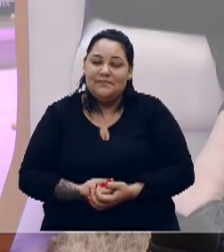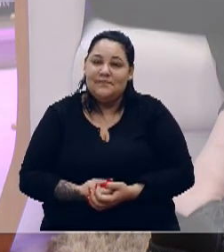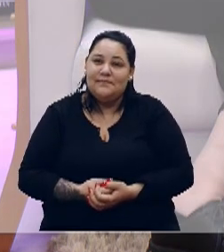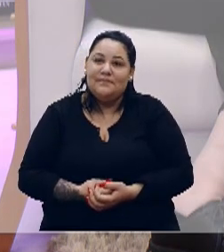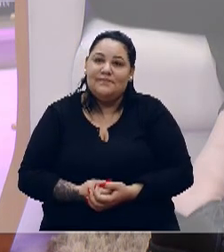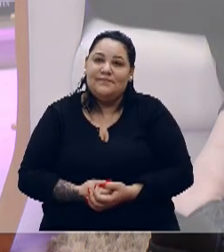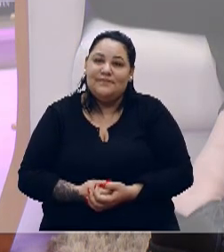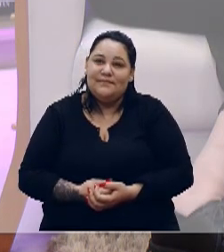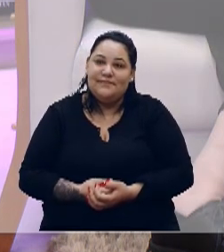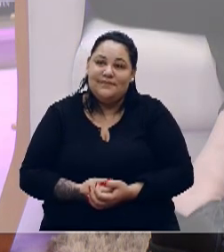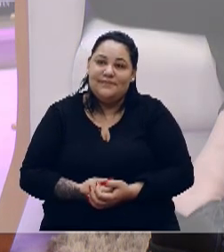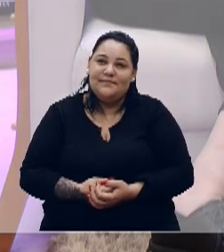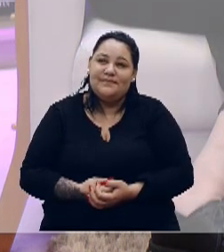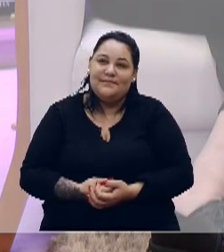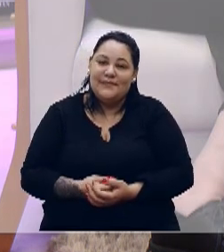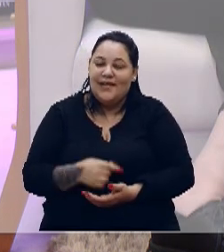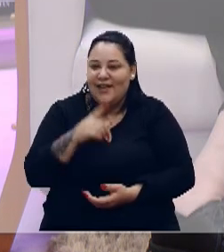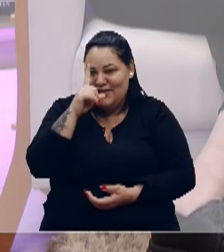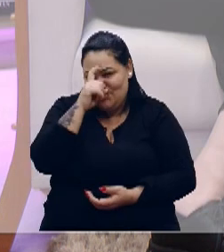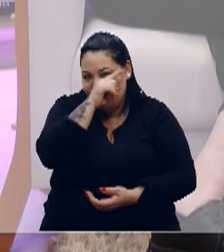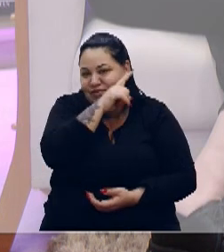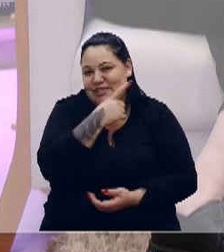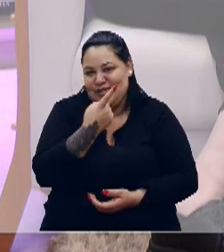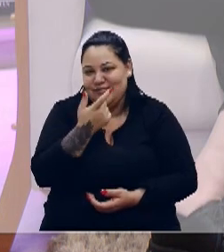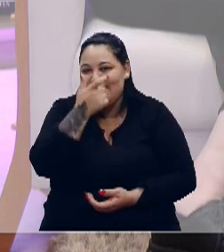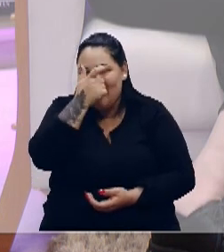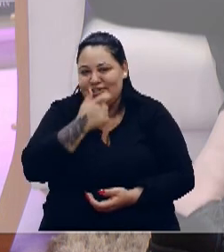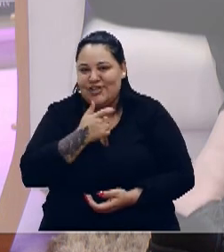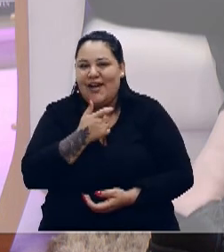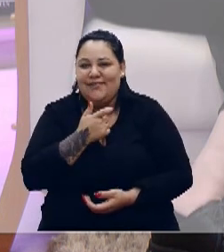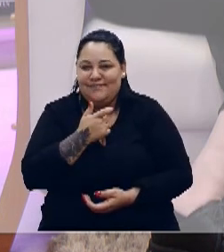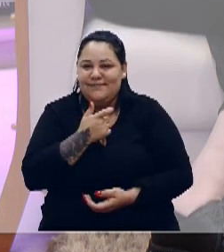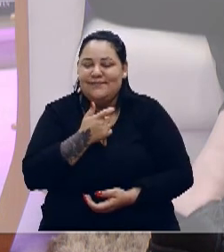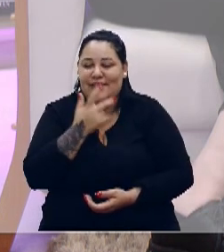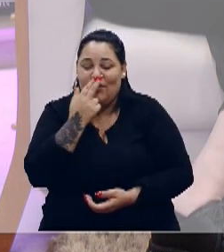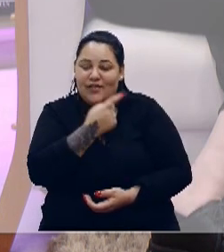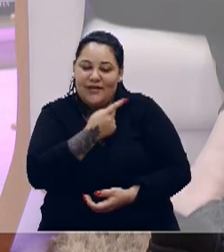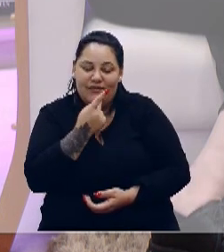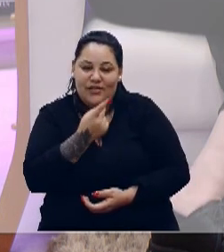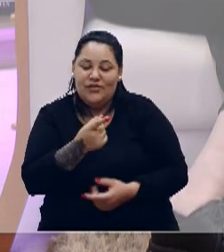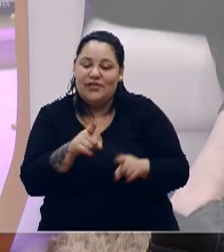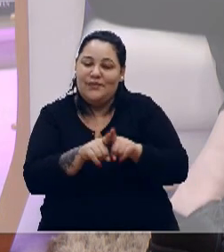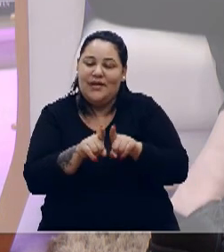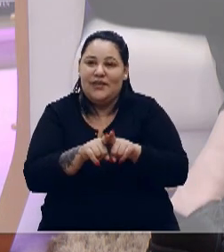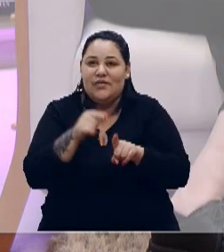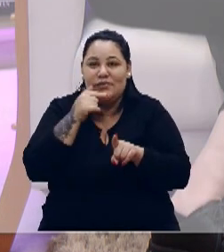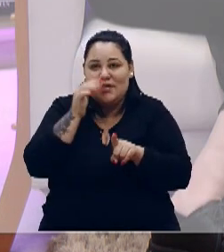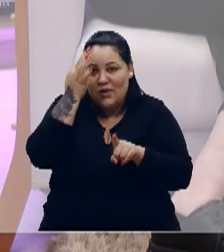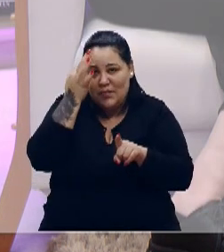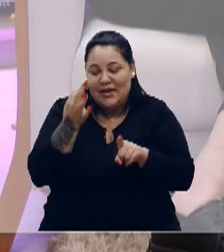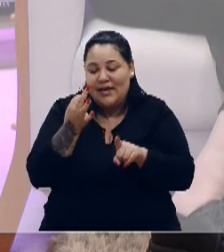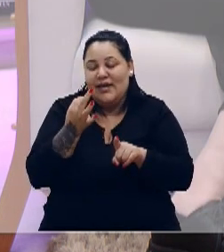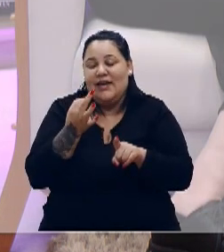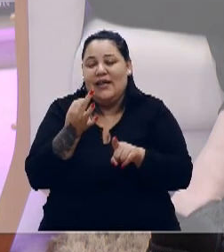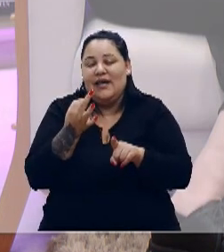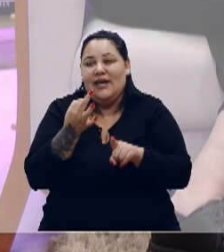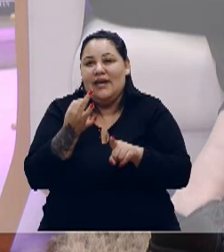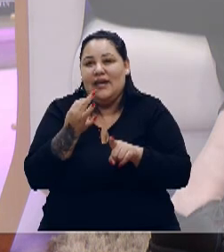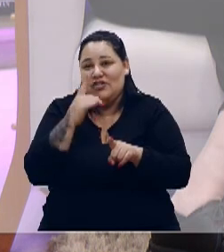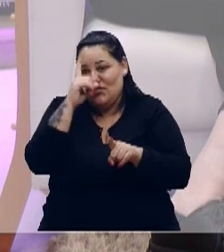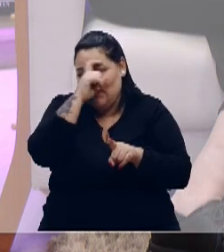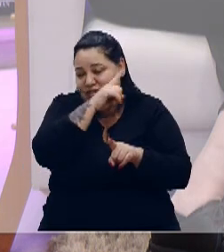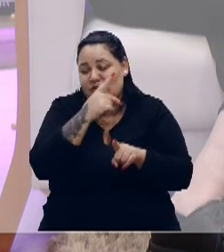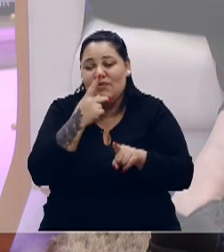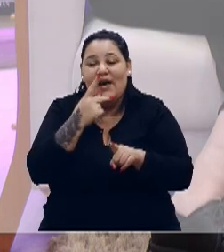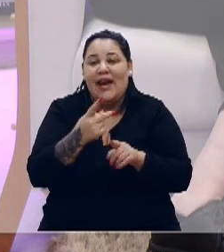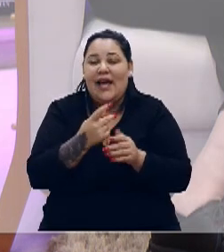É difícil, né, achar algo que... acho que talvez a Carol também vai entender o que eu tô tentando falar agora. É difícil a gente falar